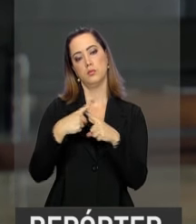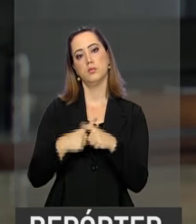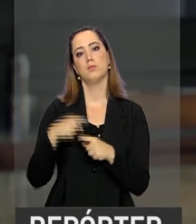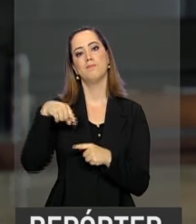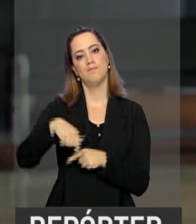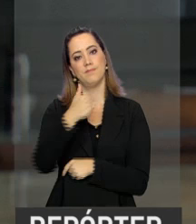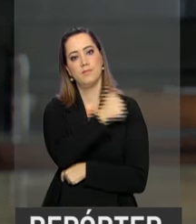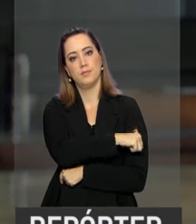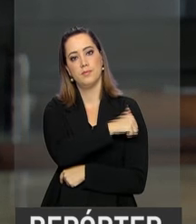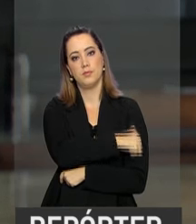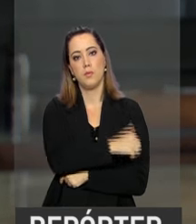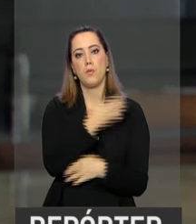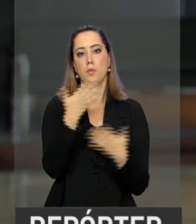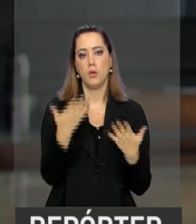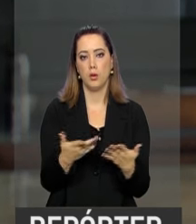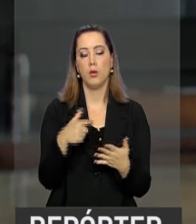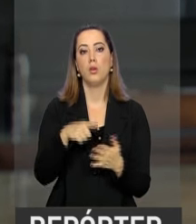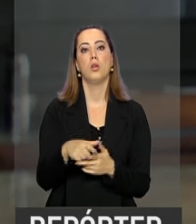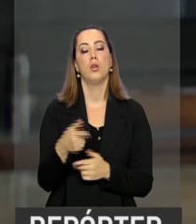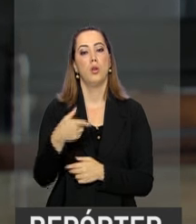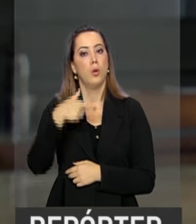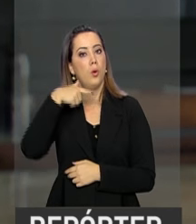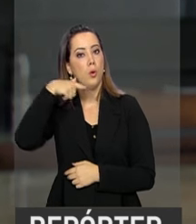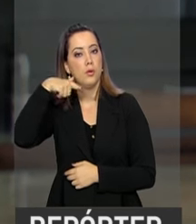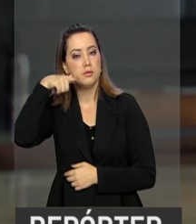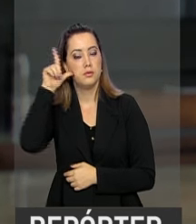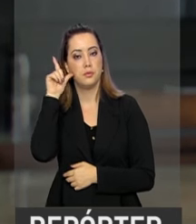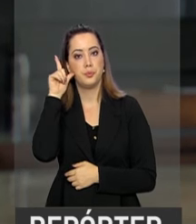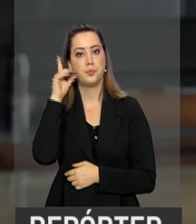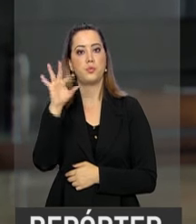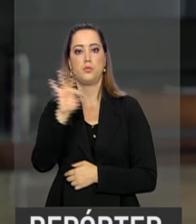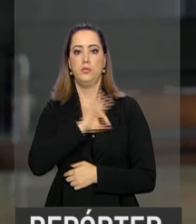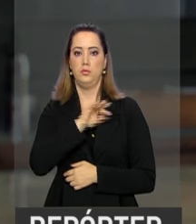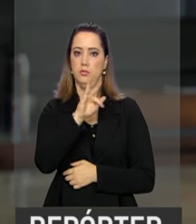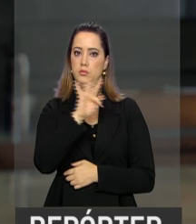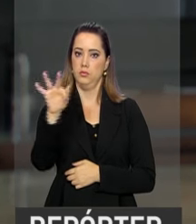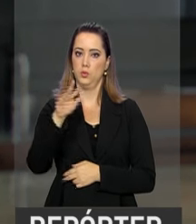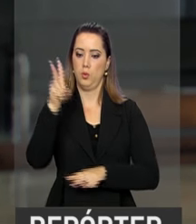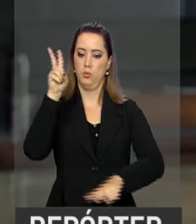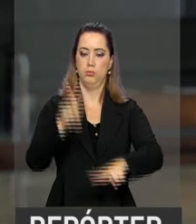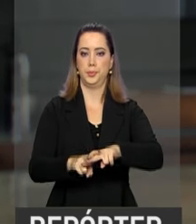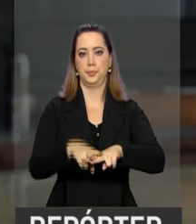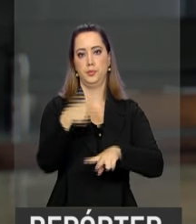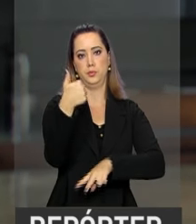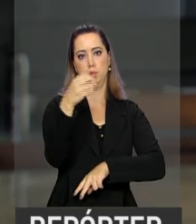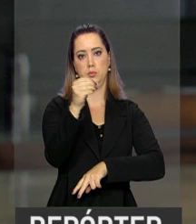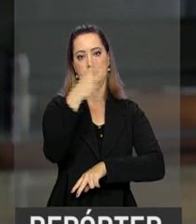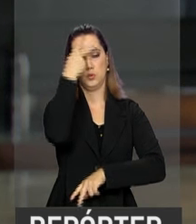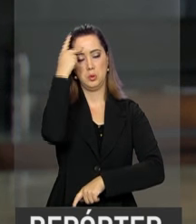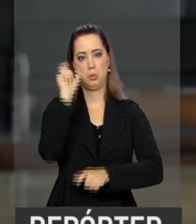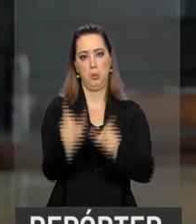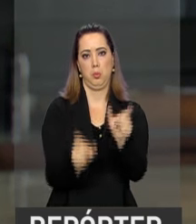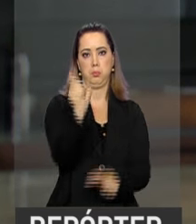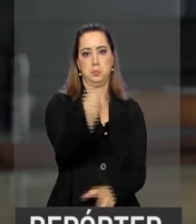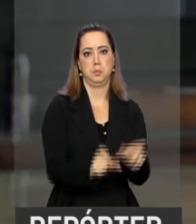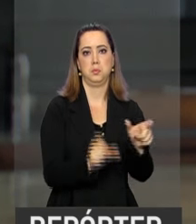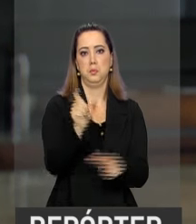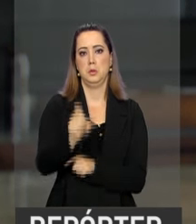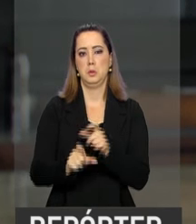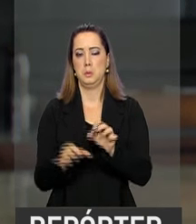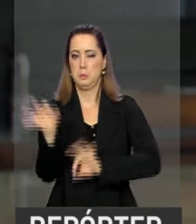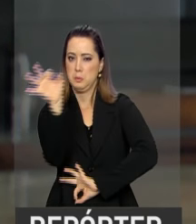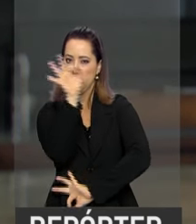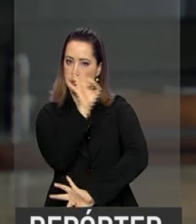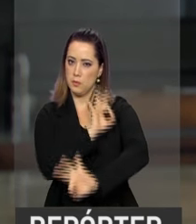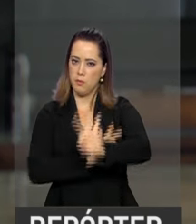Rio de Janeiro, a Polícia Federal prendeu ontem, a gente lembra, 10 suspeitos de planejar ataques terroristas nos Jogos